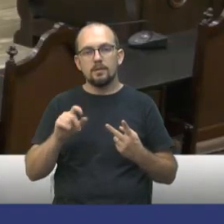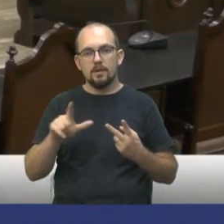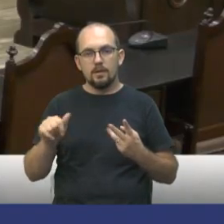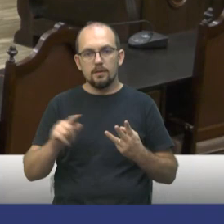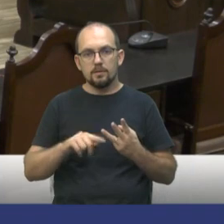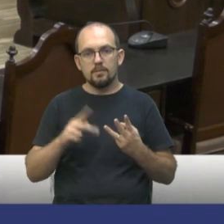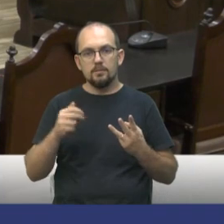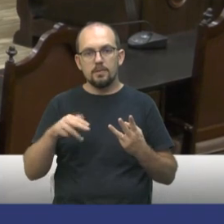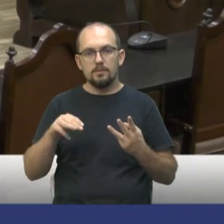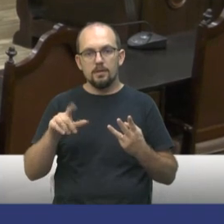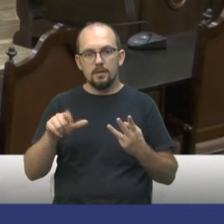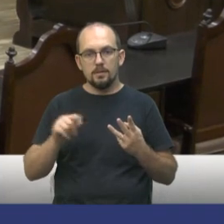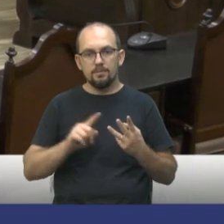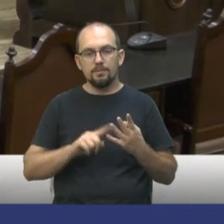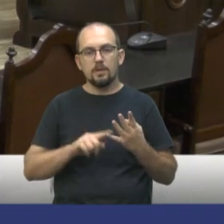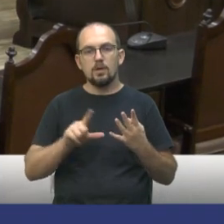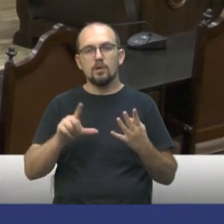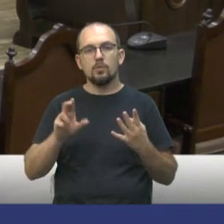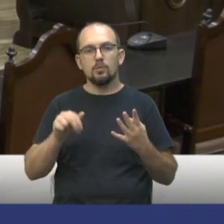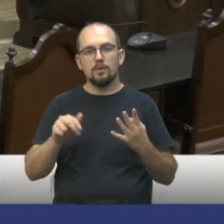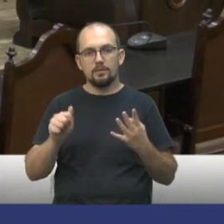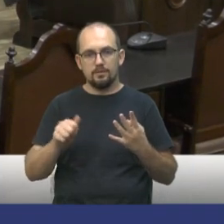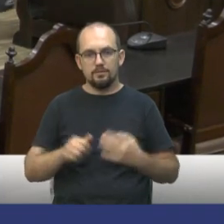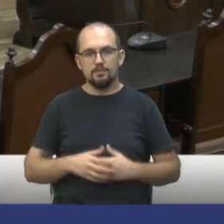Pamela Barbosa e Luana Barbosa.